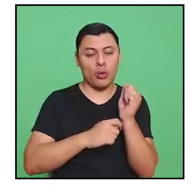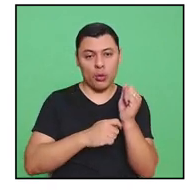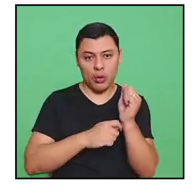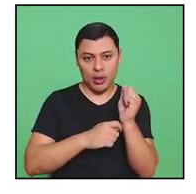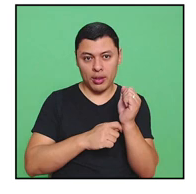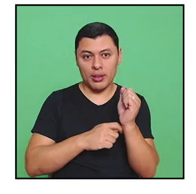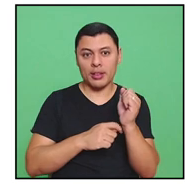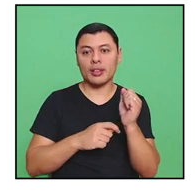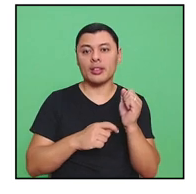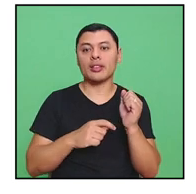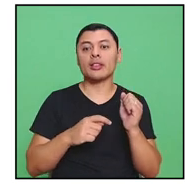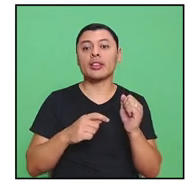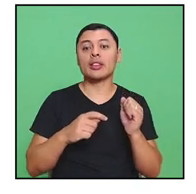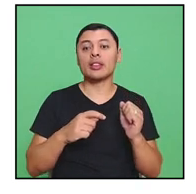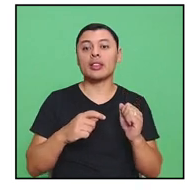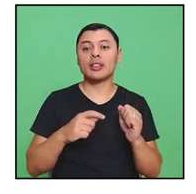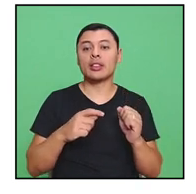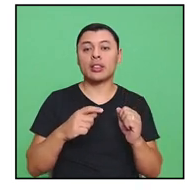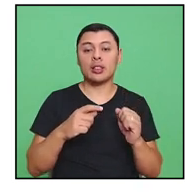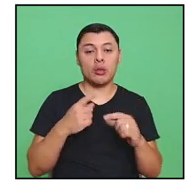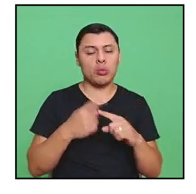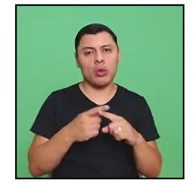É um instrumento financeiro